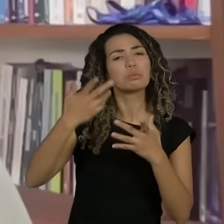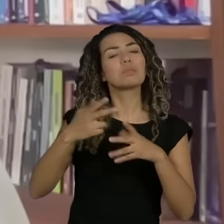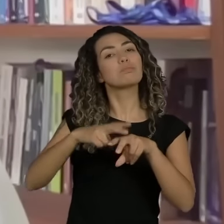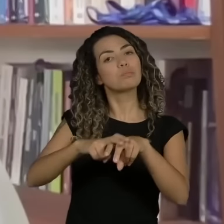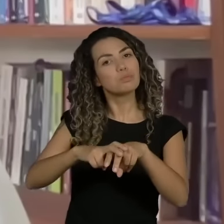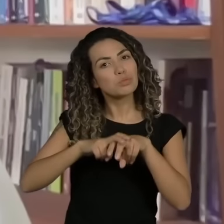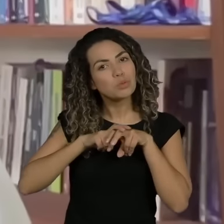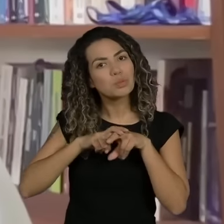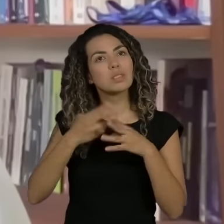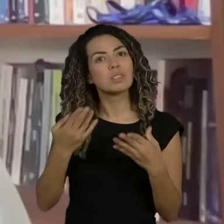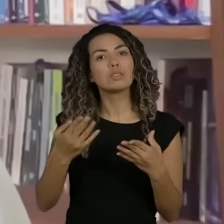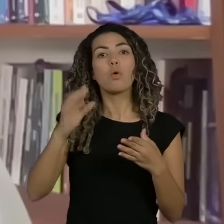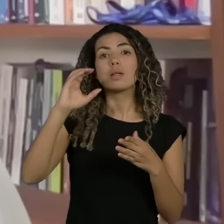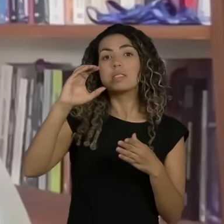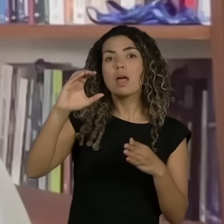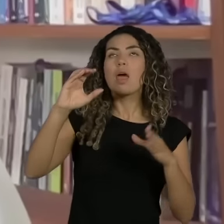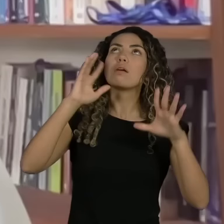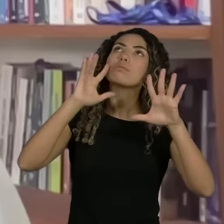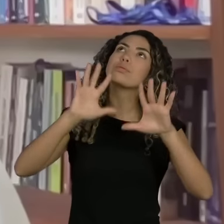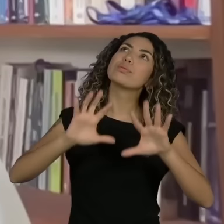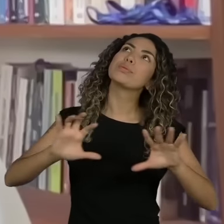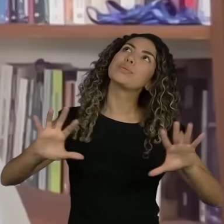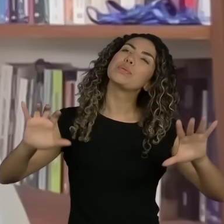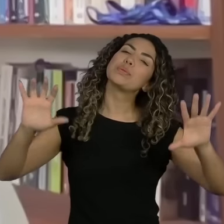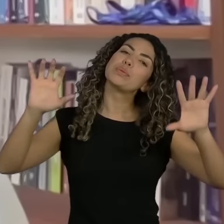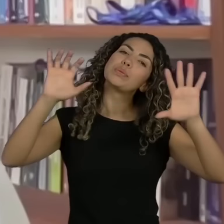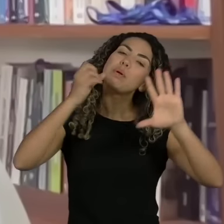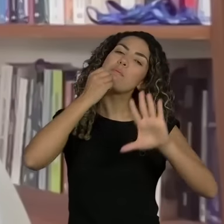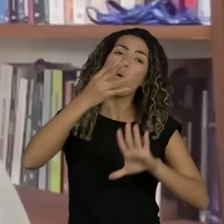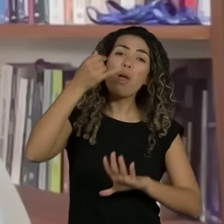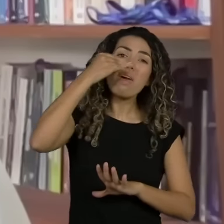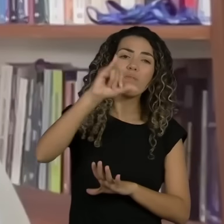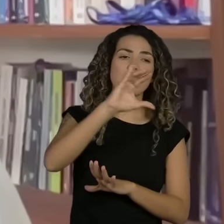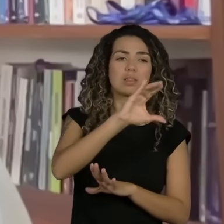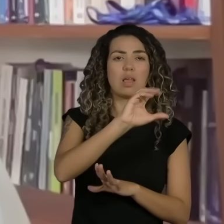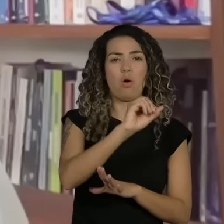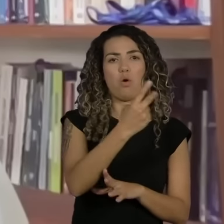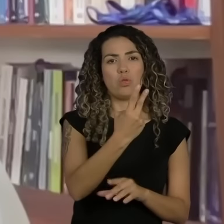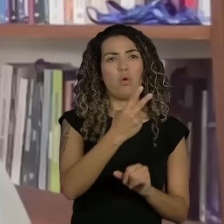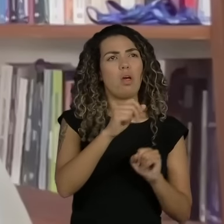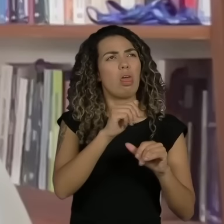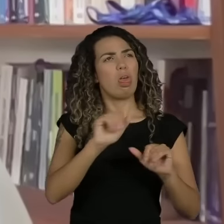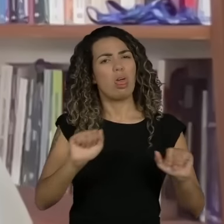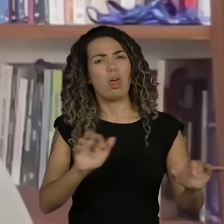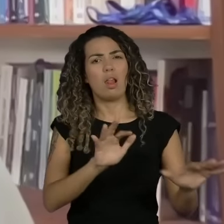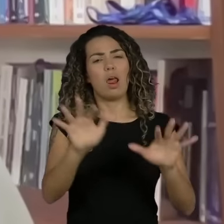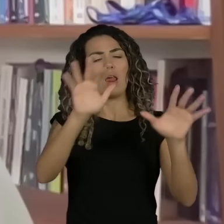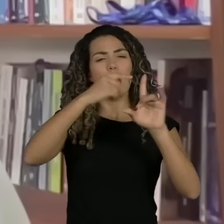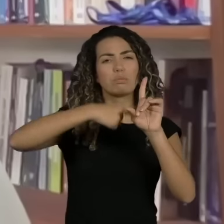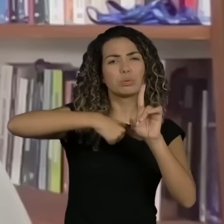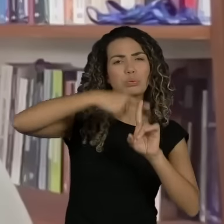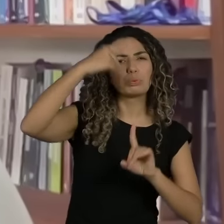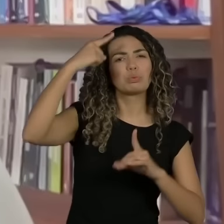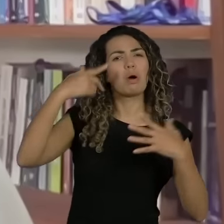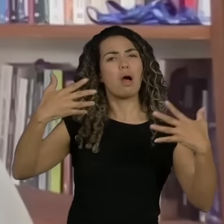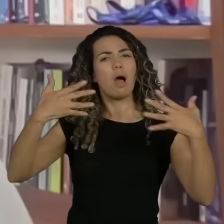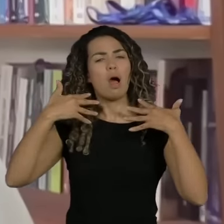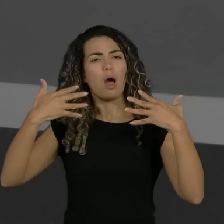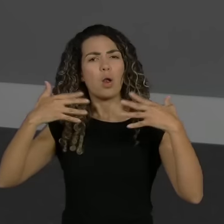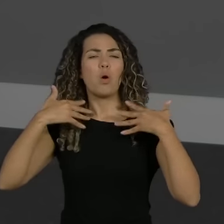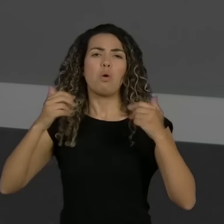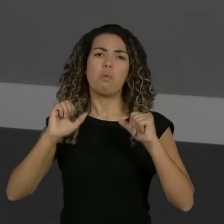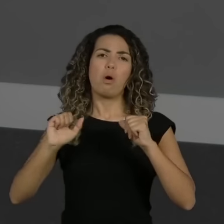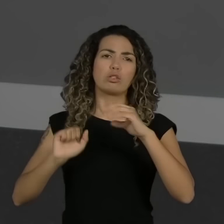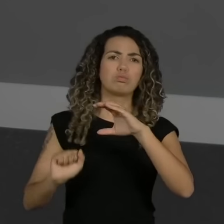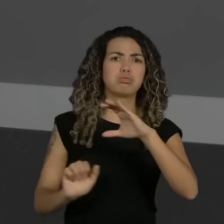fundamental para ajudar a contabilidade em relação ao aumento da temperatura e ao aumento das emissões de gases de efeito